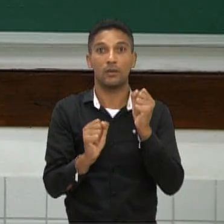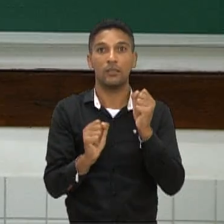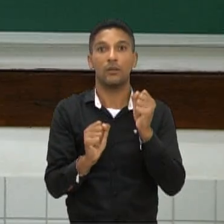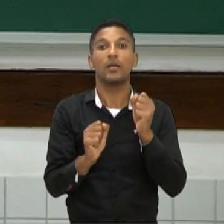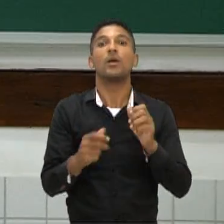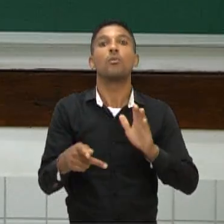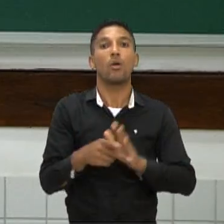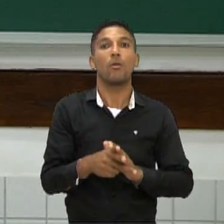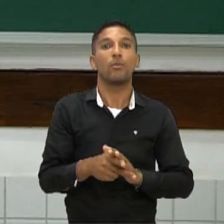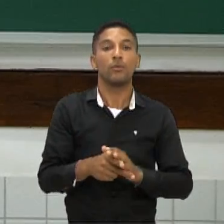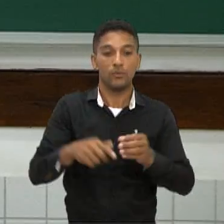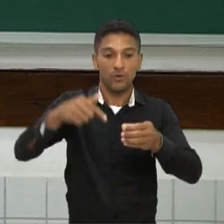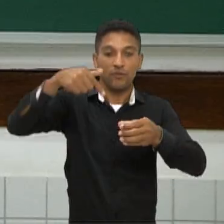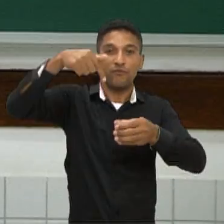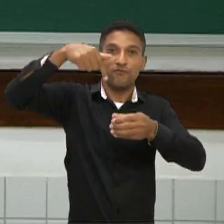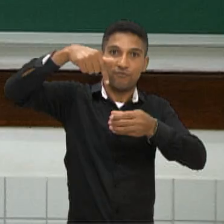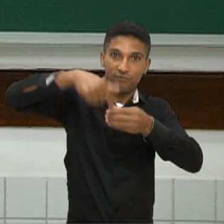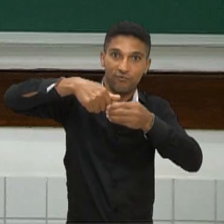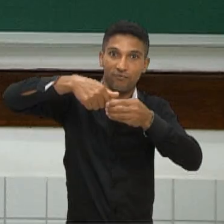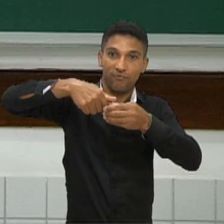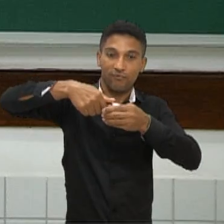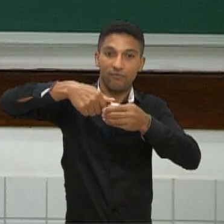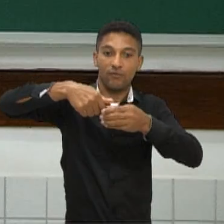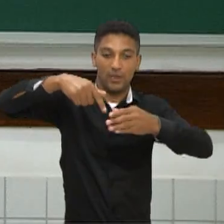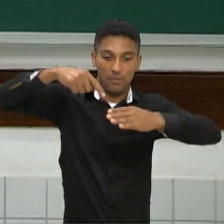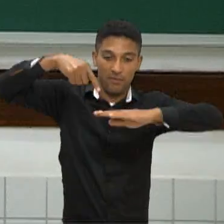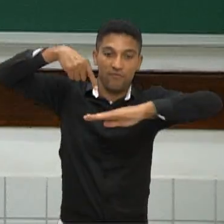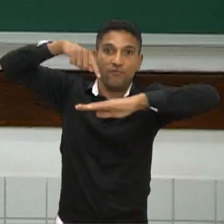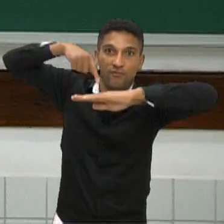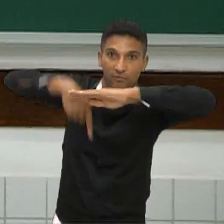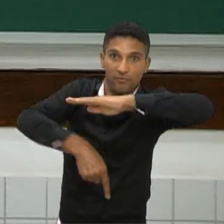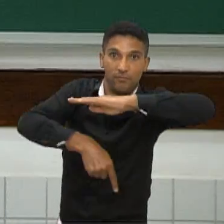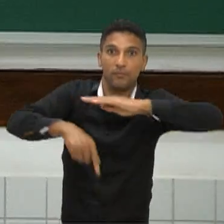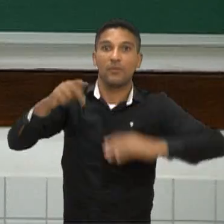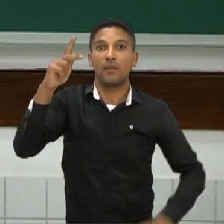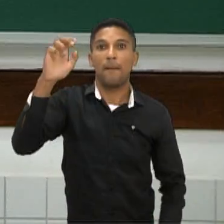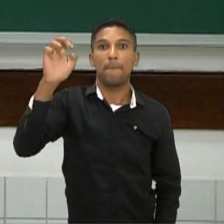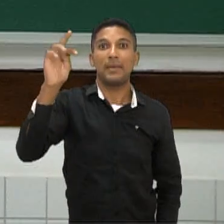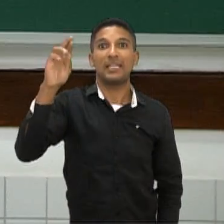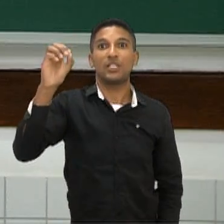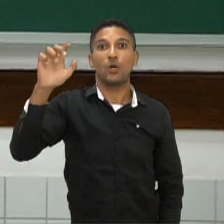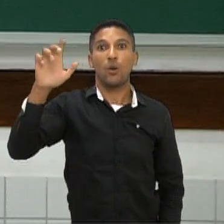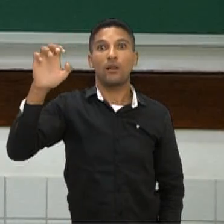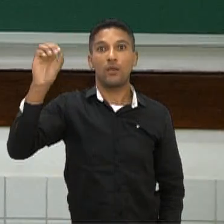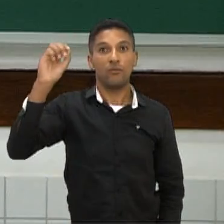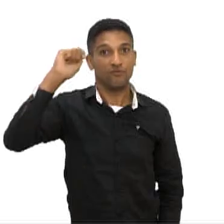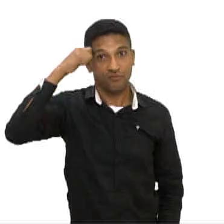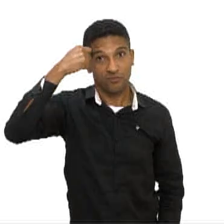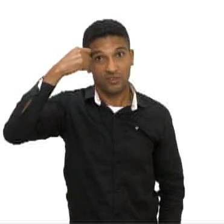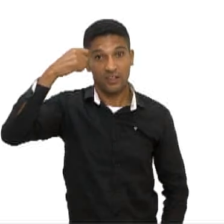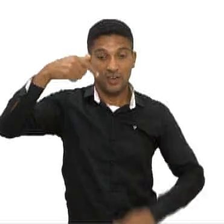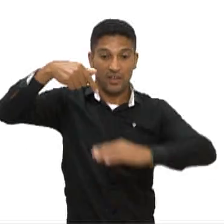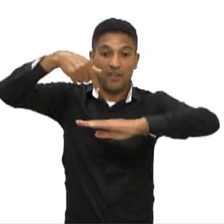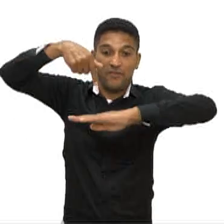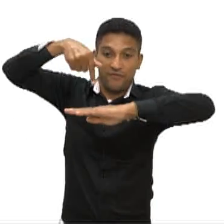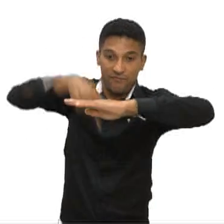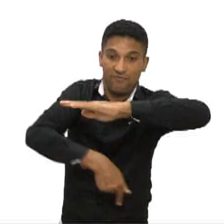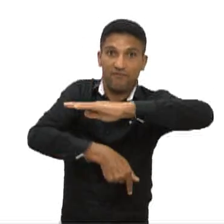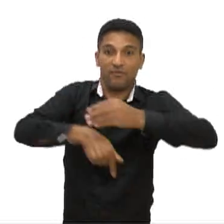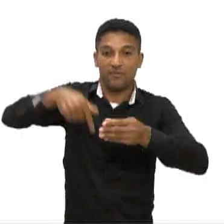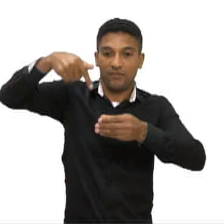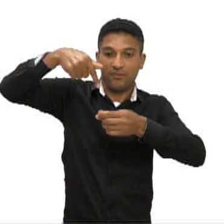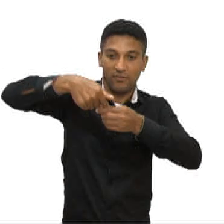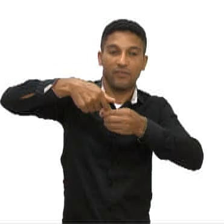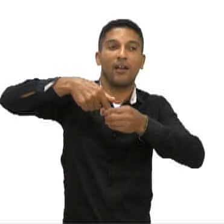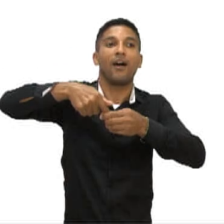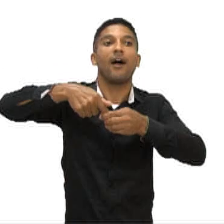Não, uma determinada região do nosso estado é que tem a indústria petrolífera. Possui o porto, que